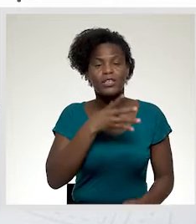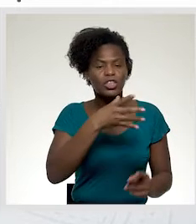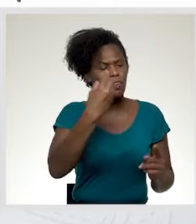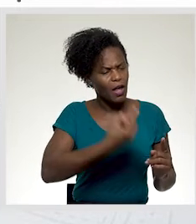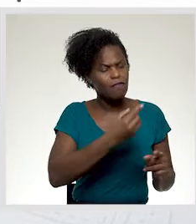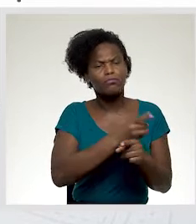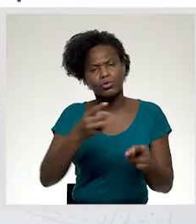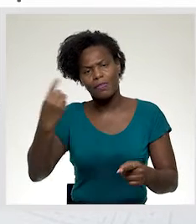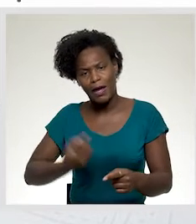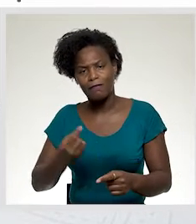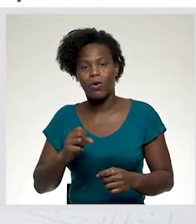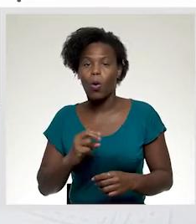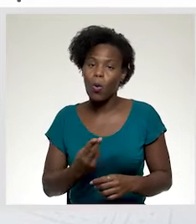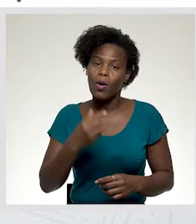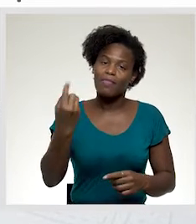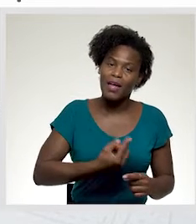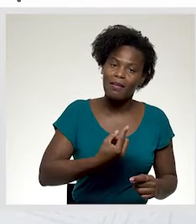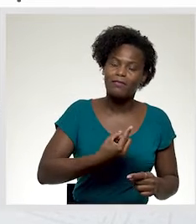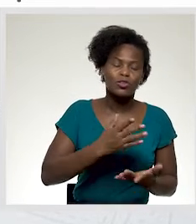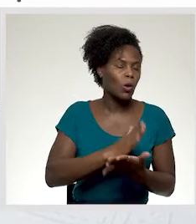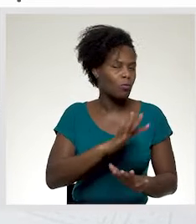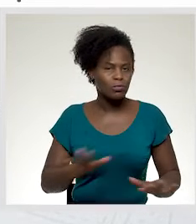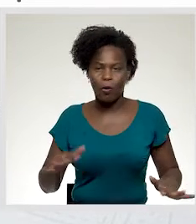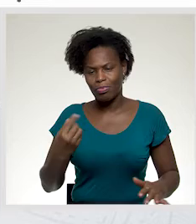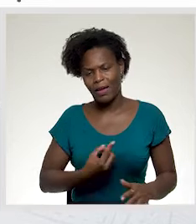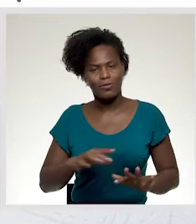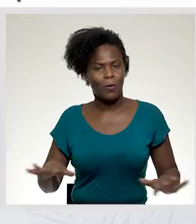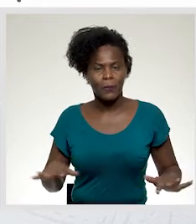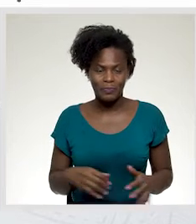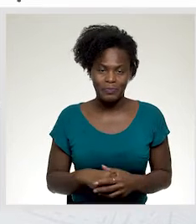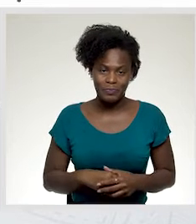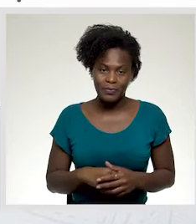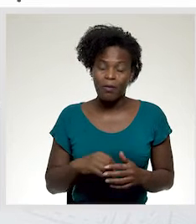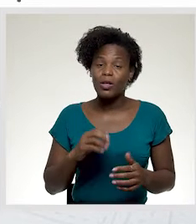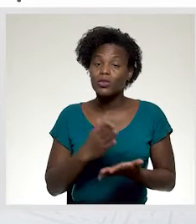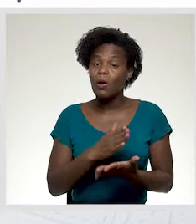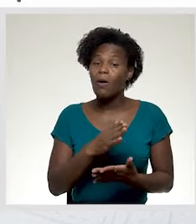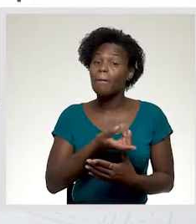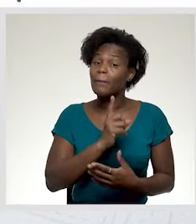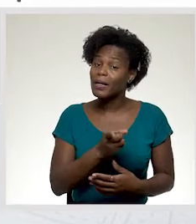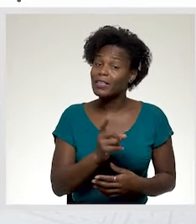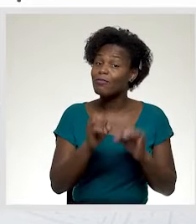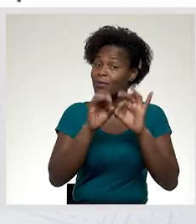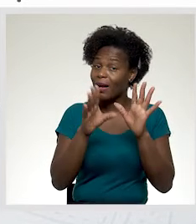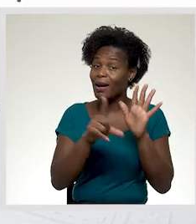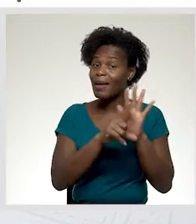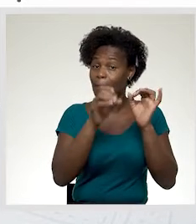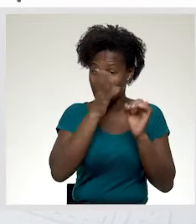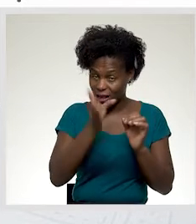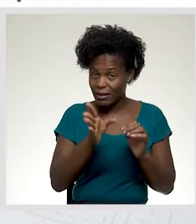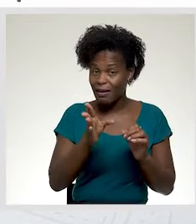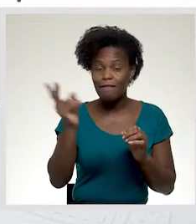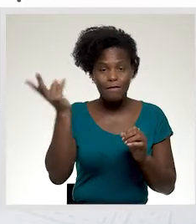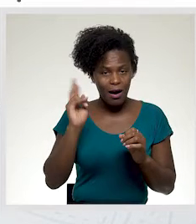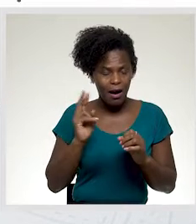porque deves ou deves e ponto. Somente o imperativo categórico é uma lei prática,